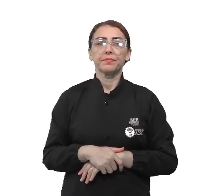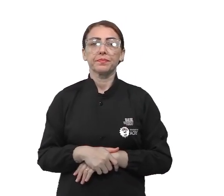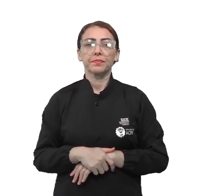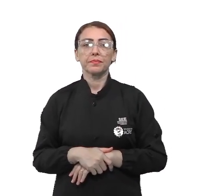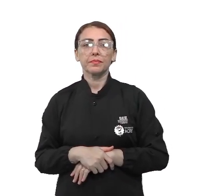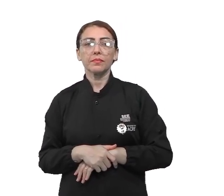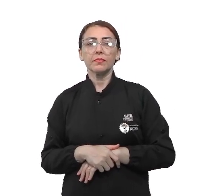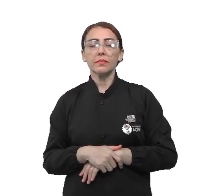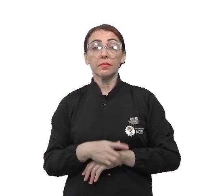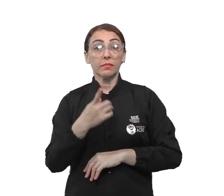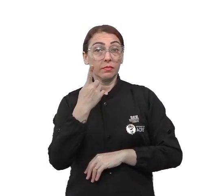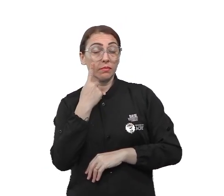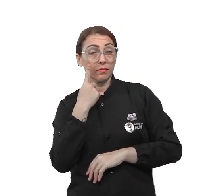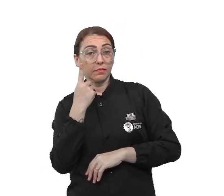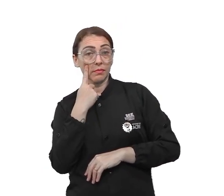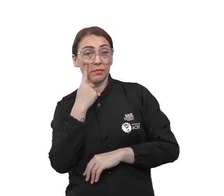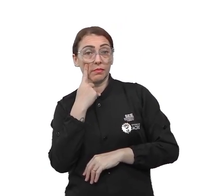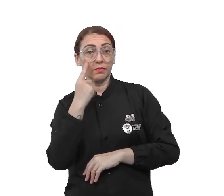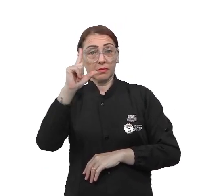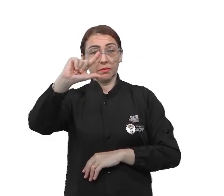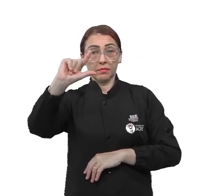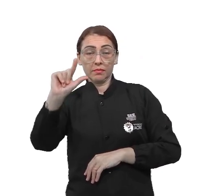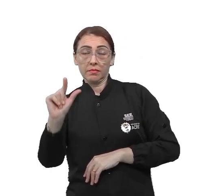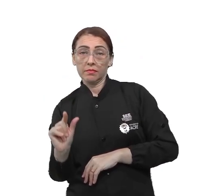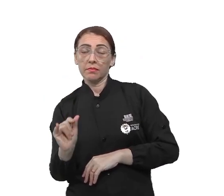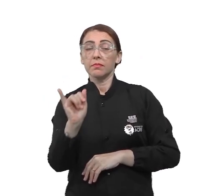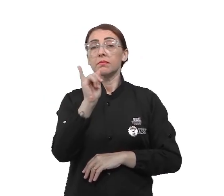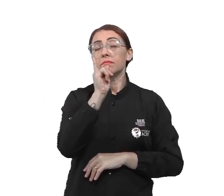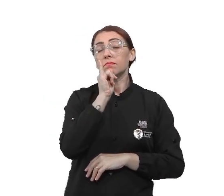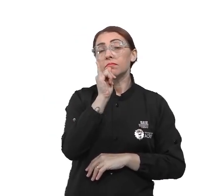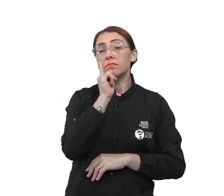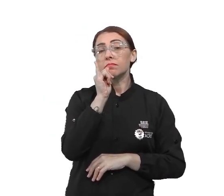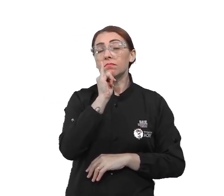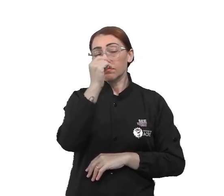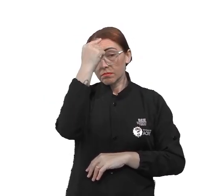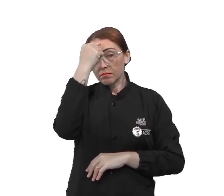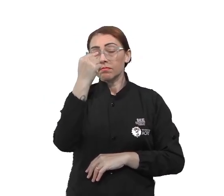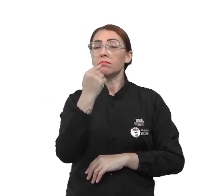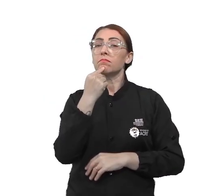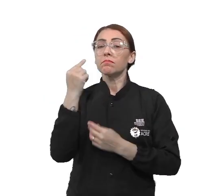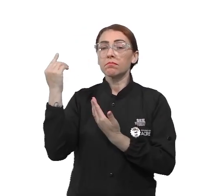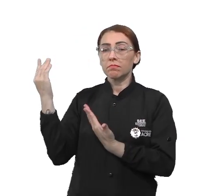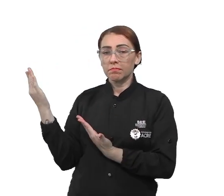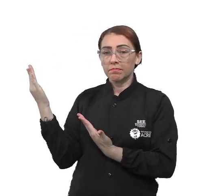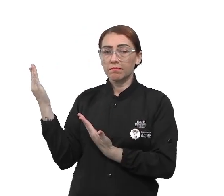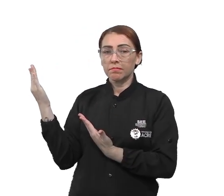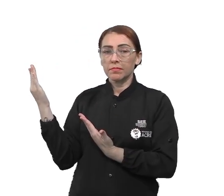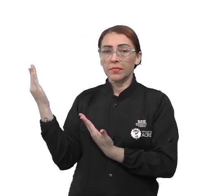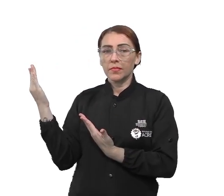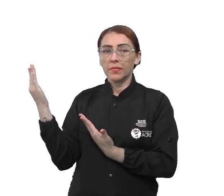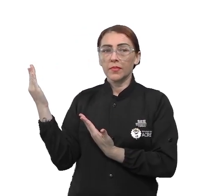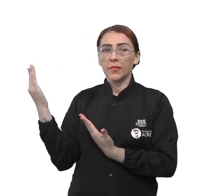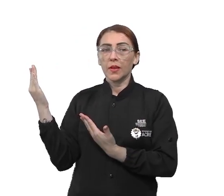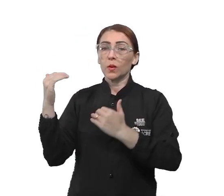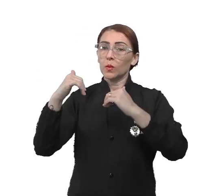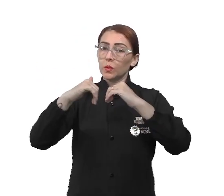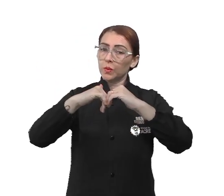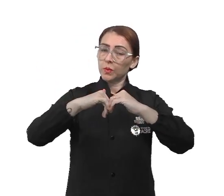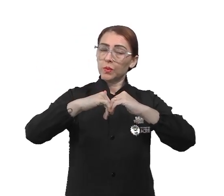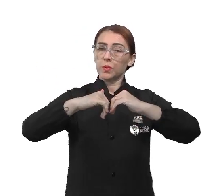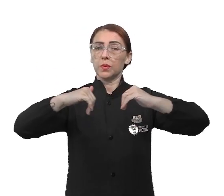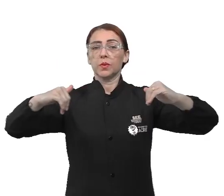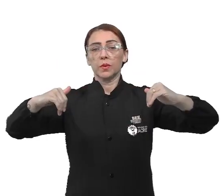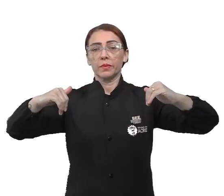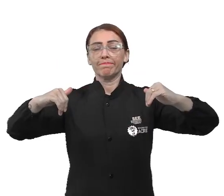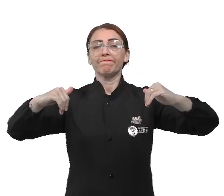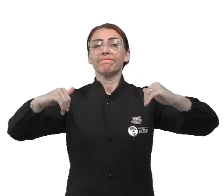Acompanha aí. Inclusive, essa África, como você observa aí na imagem, ela foi profundamente dividida, ela